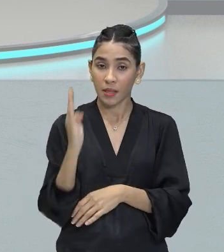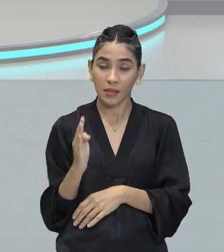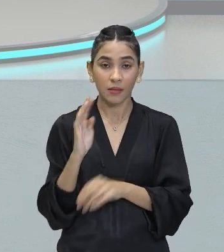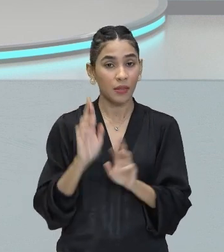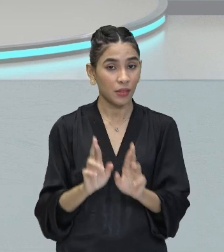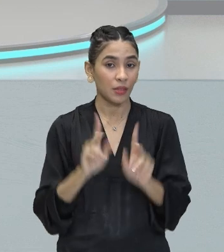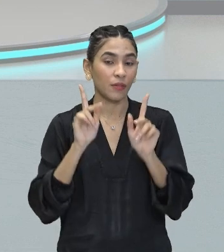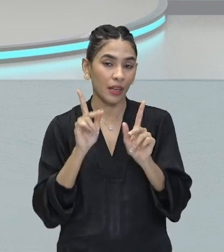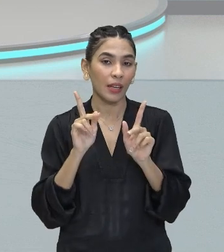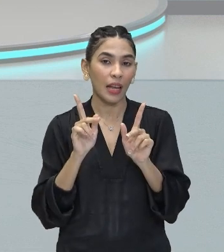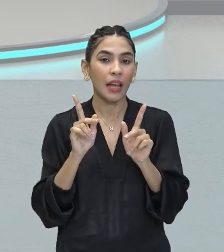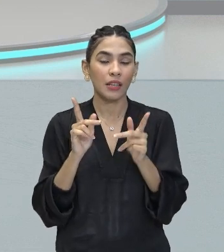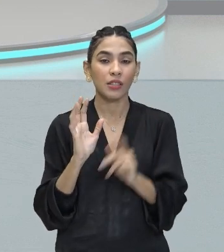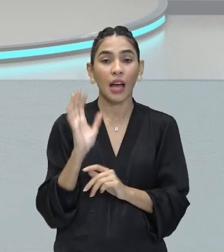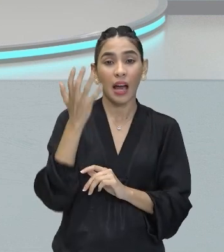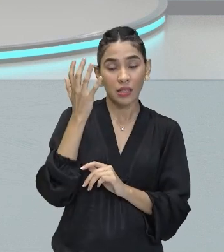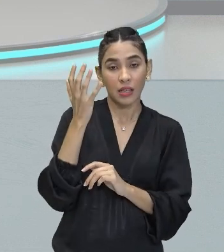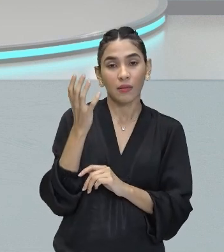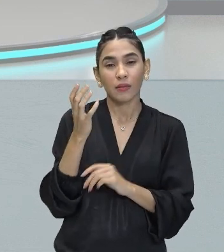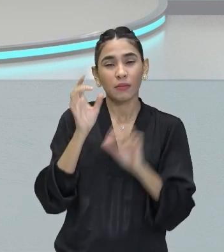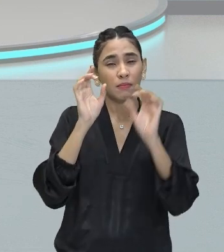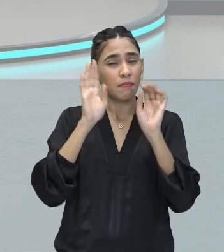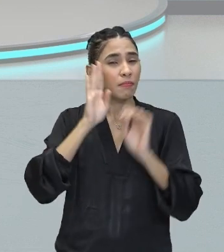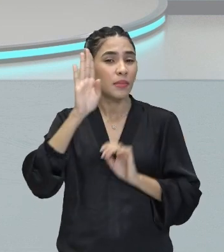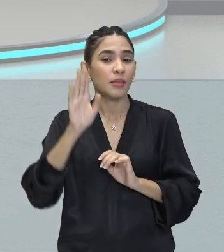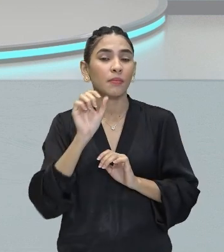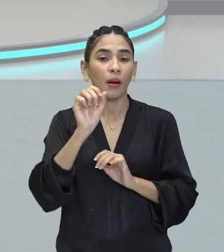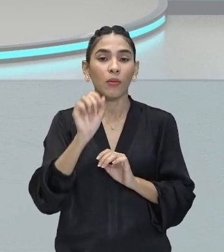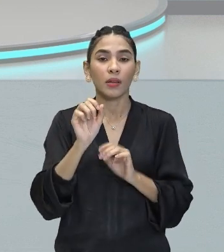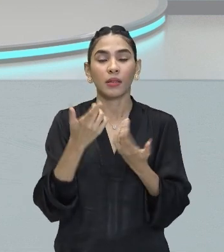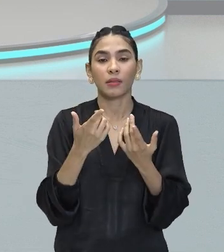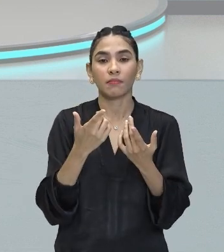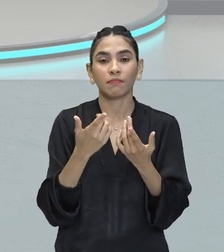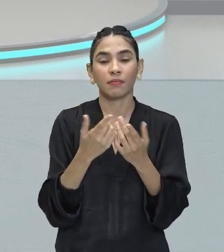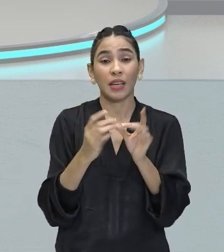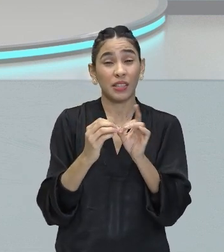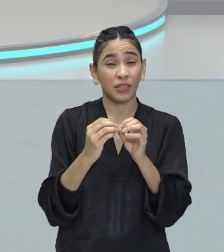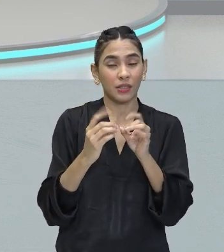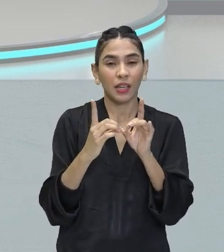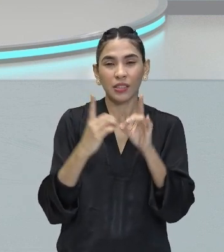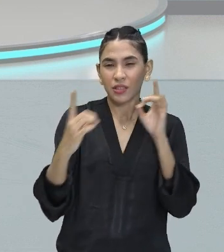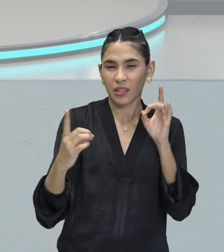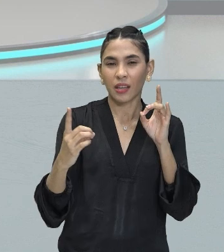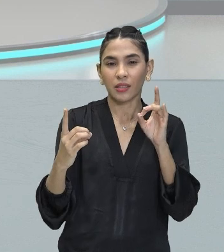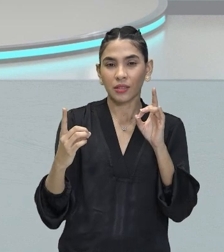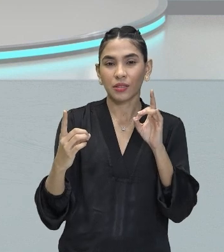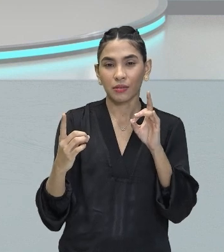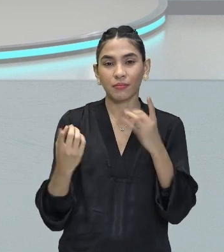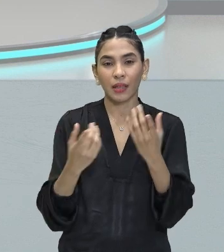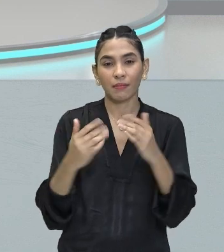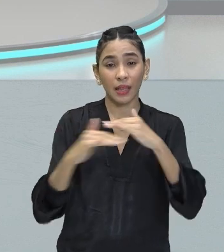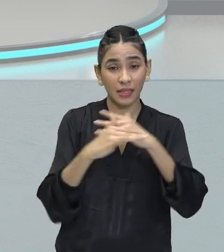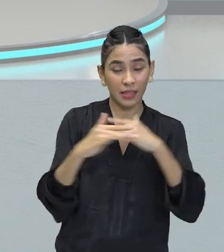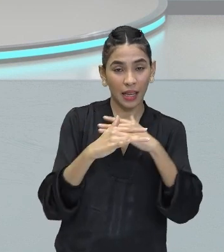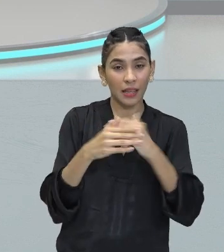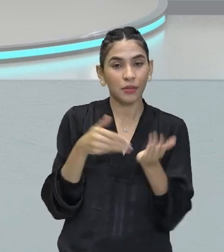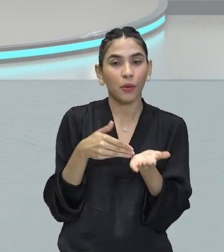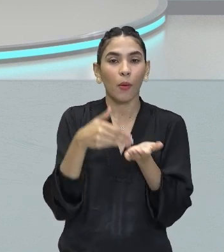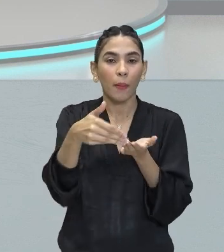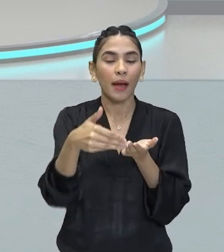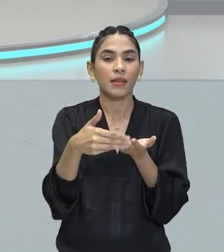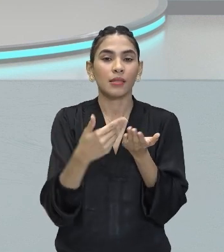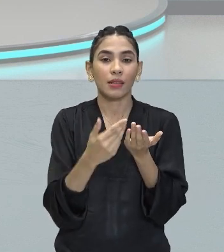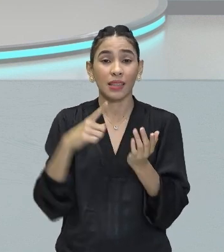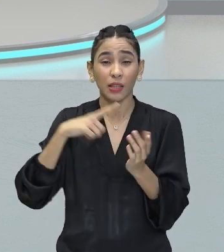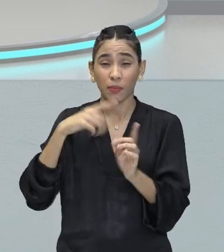diferentes realidades, né? Especialmente as realidades distantes dos grandes centros, que vão começar a